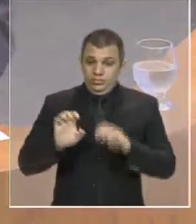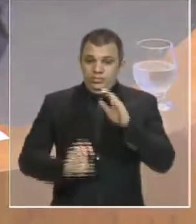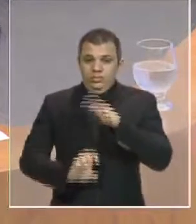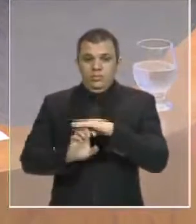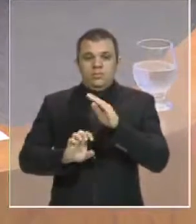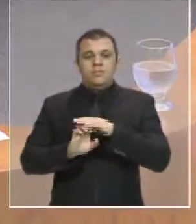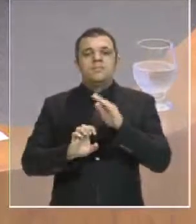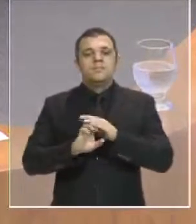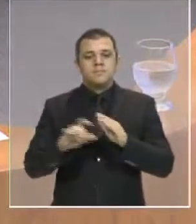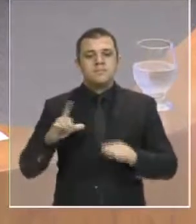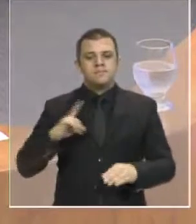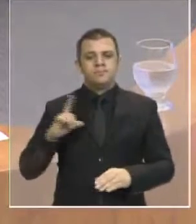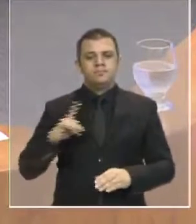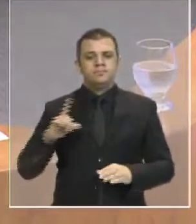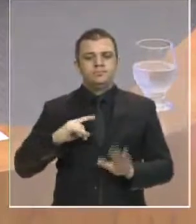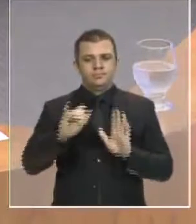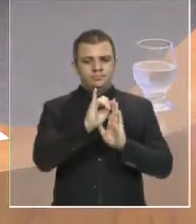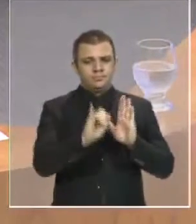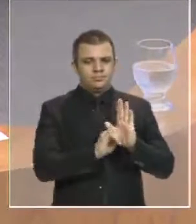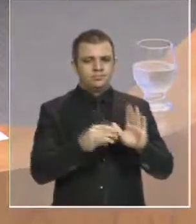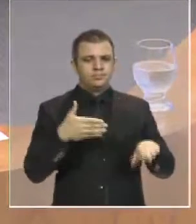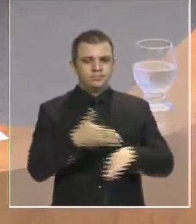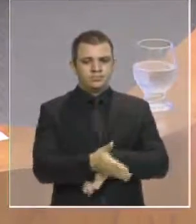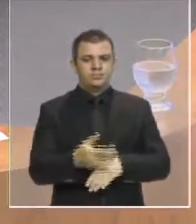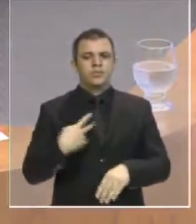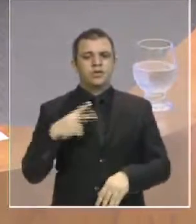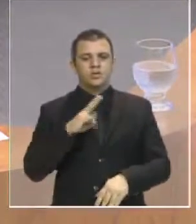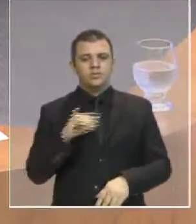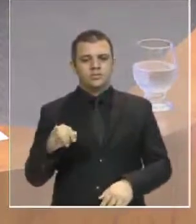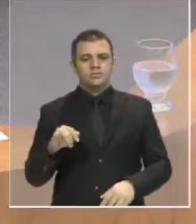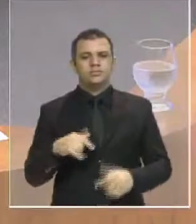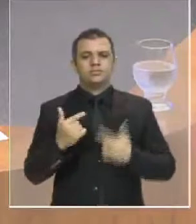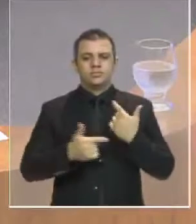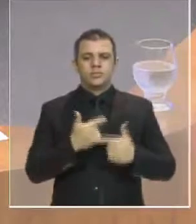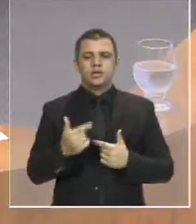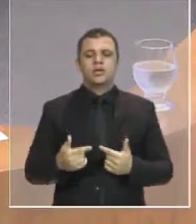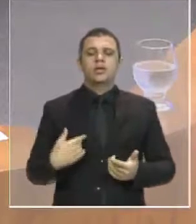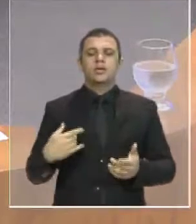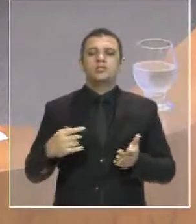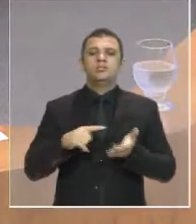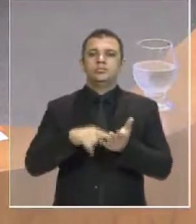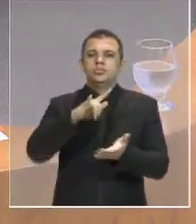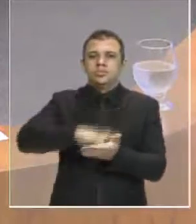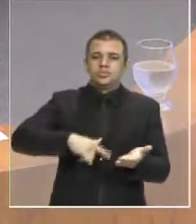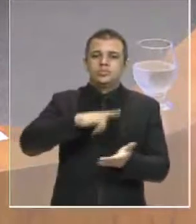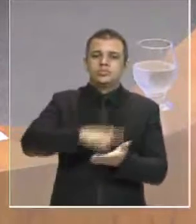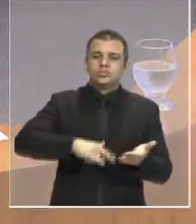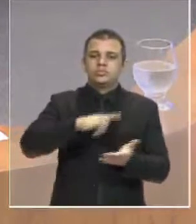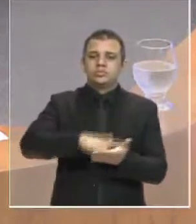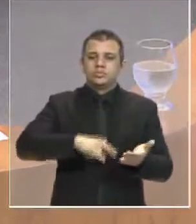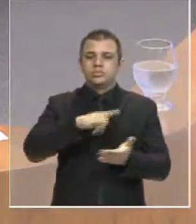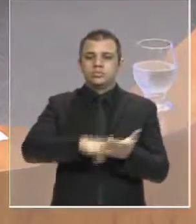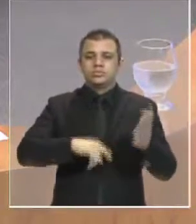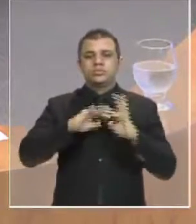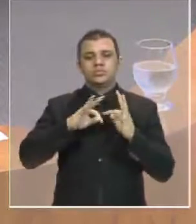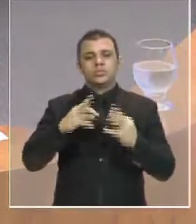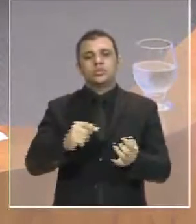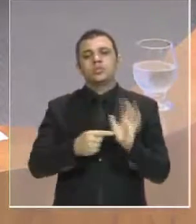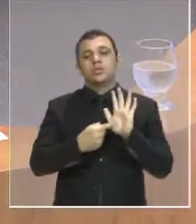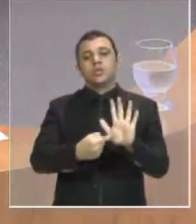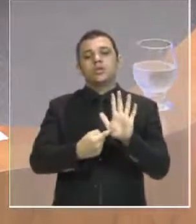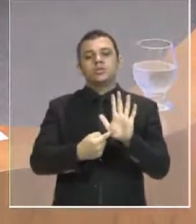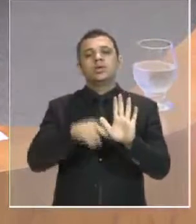apresentou todas as certidões, colocando-se como regular. E não só no município de Timon, em